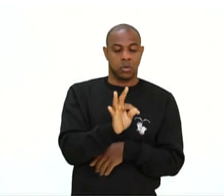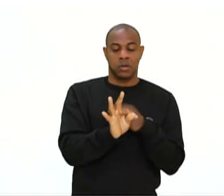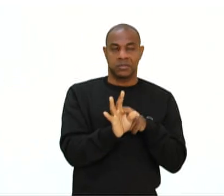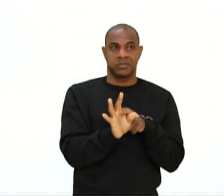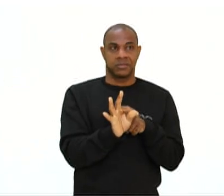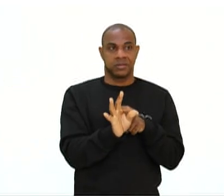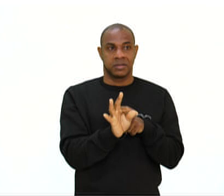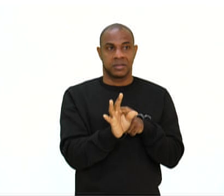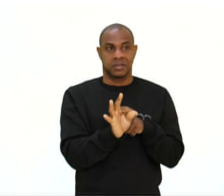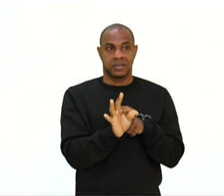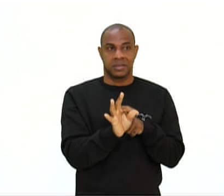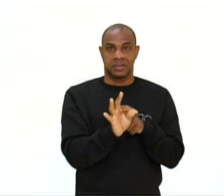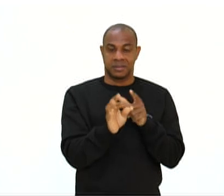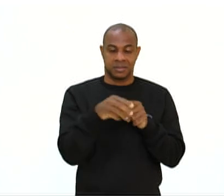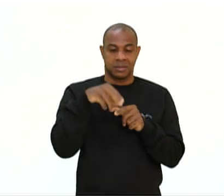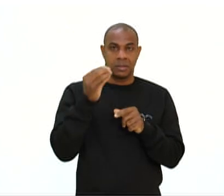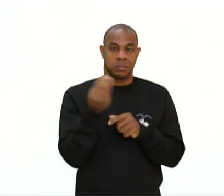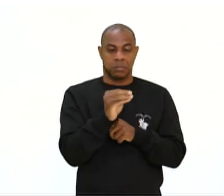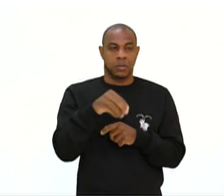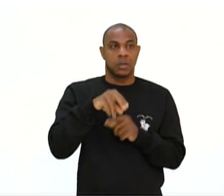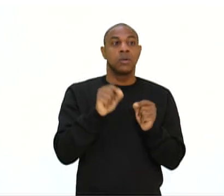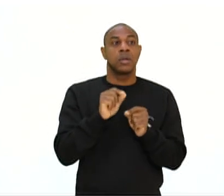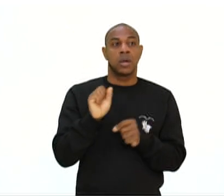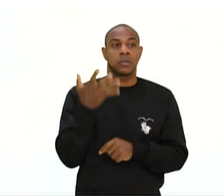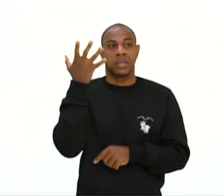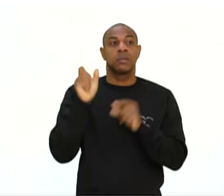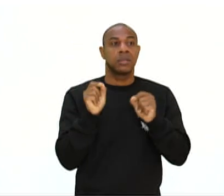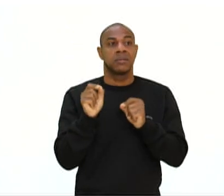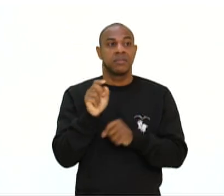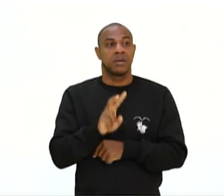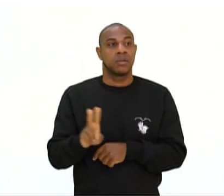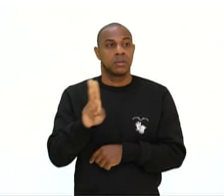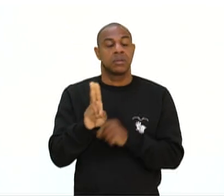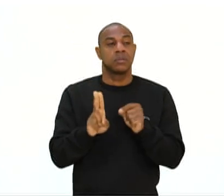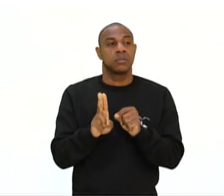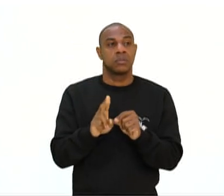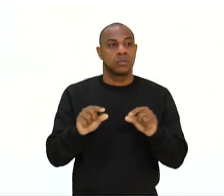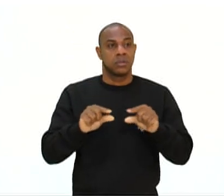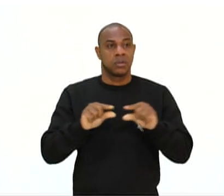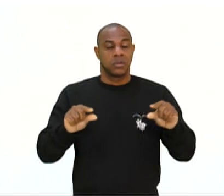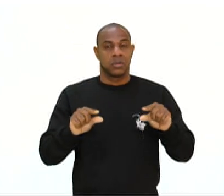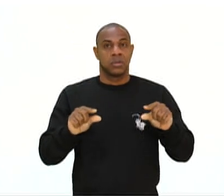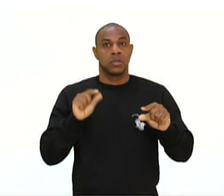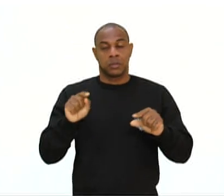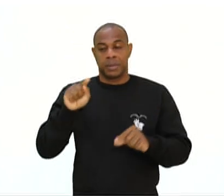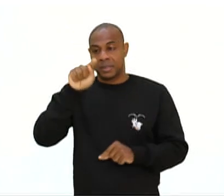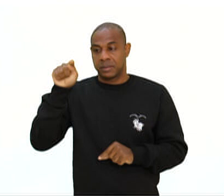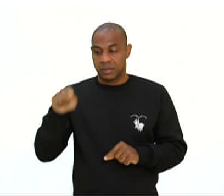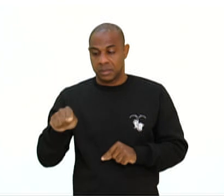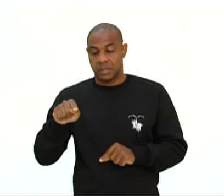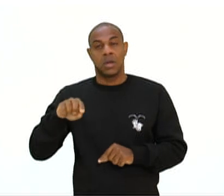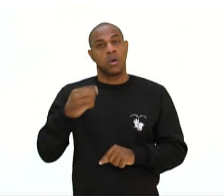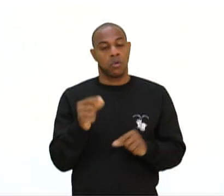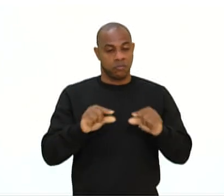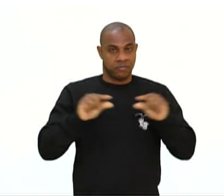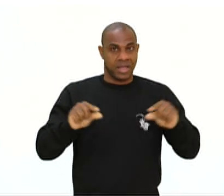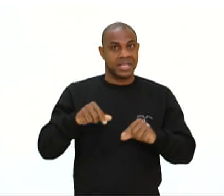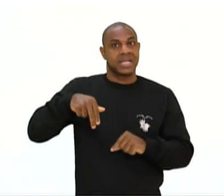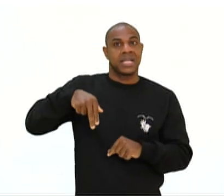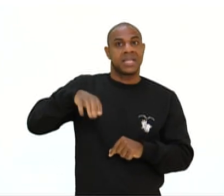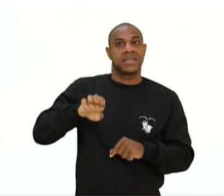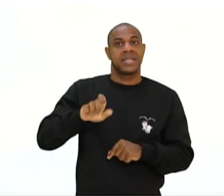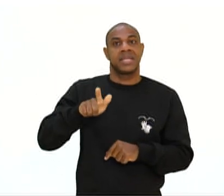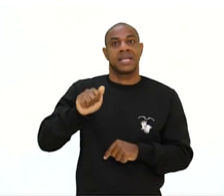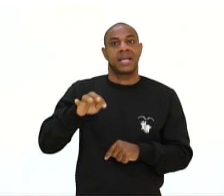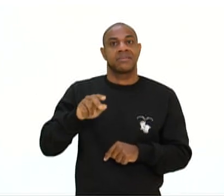do much e do many, o que acontece? Vou usar somente para frases negativas e interrogativas, ok? Que mais?